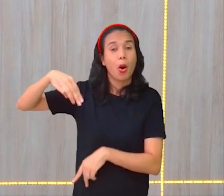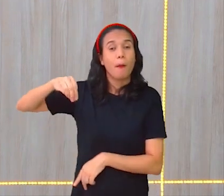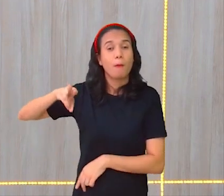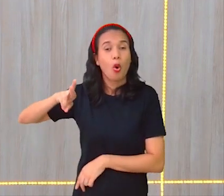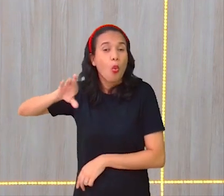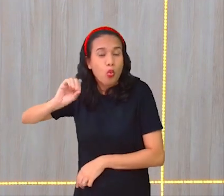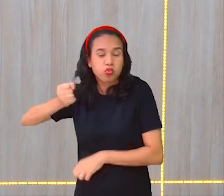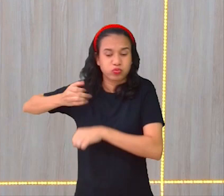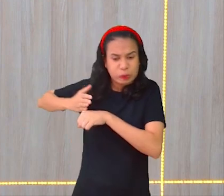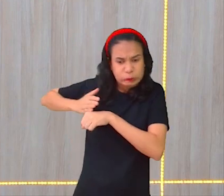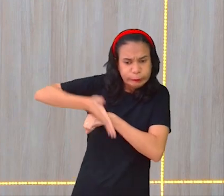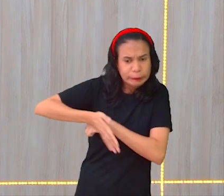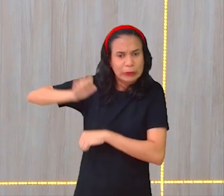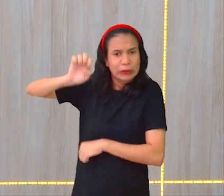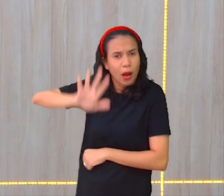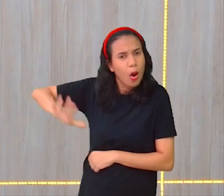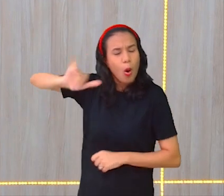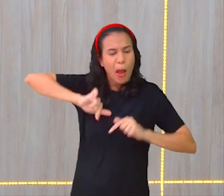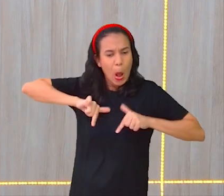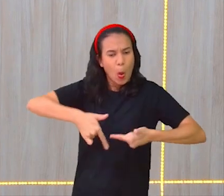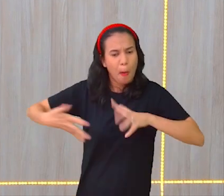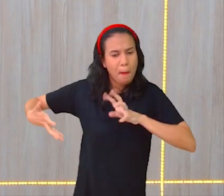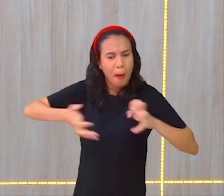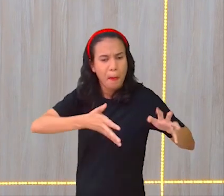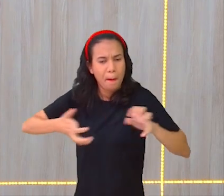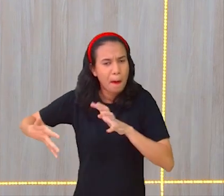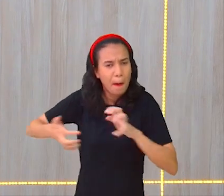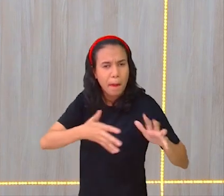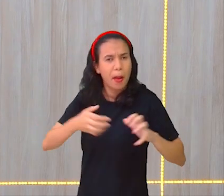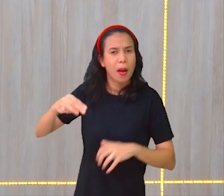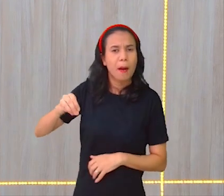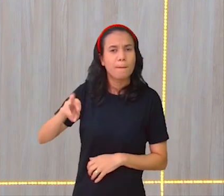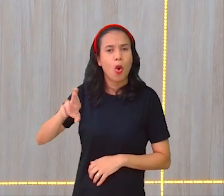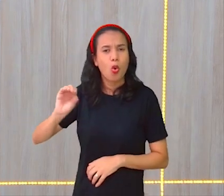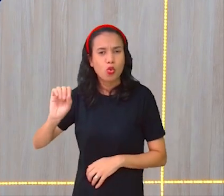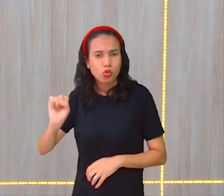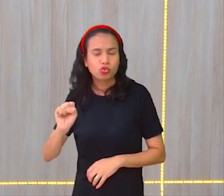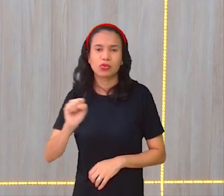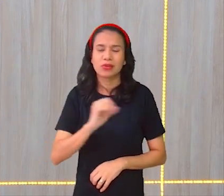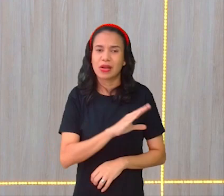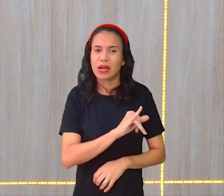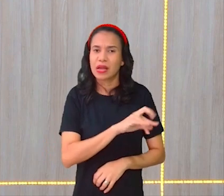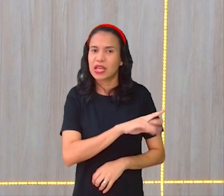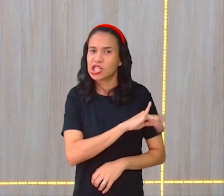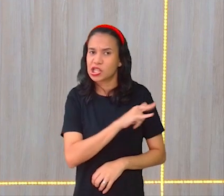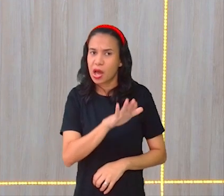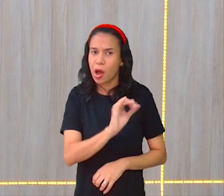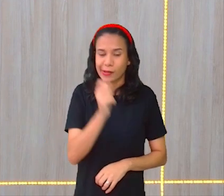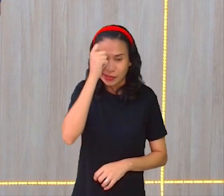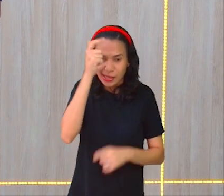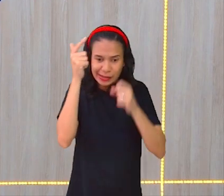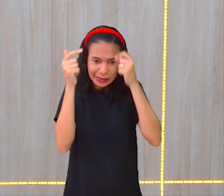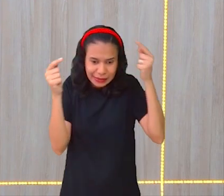né, e essa luta que era travada entre, né, os mouros e os cristãos. Então havia essa ideia